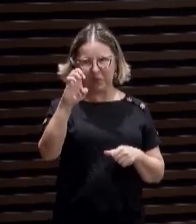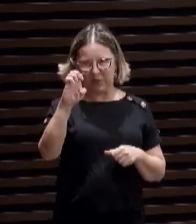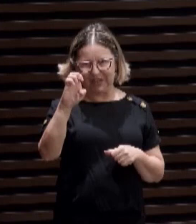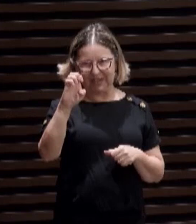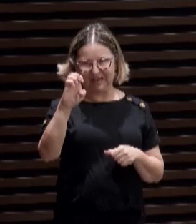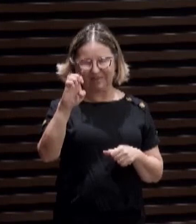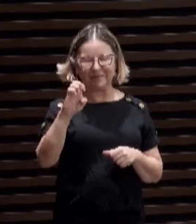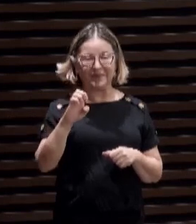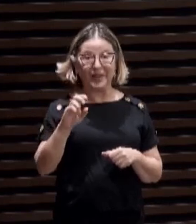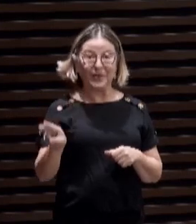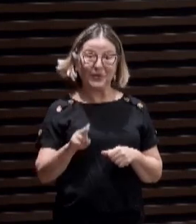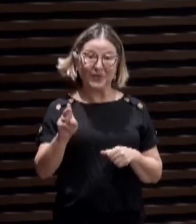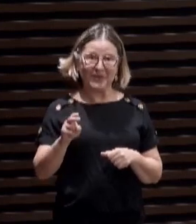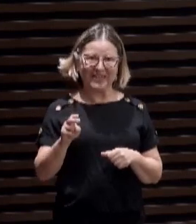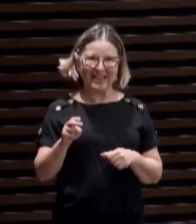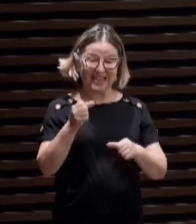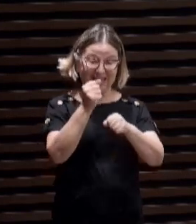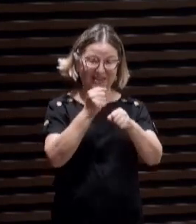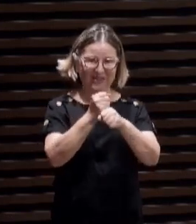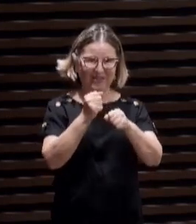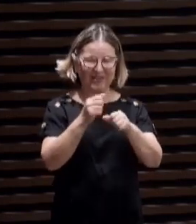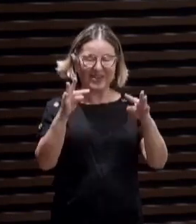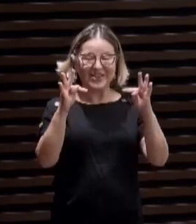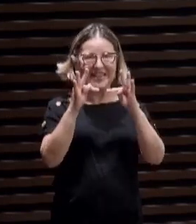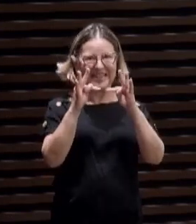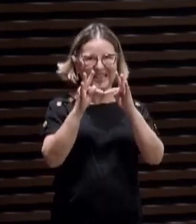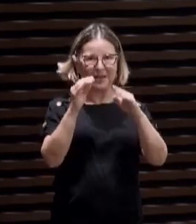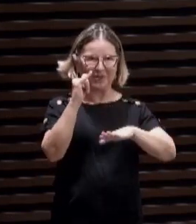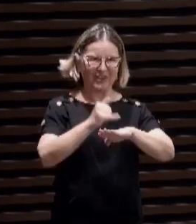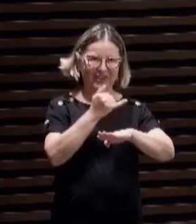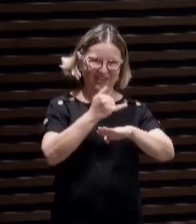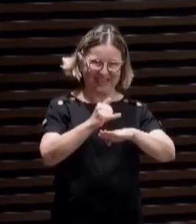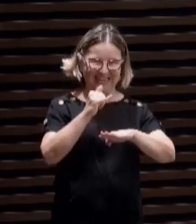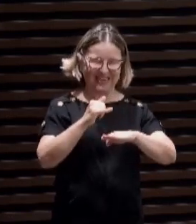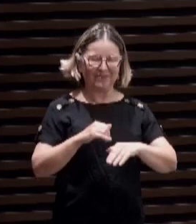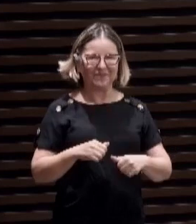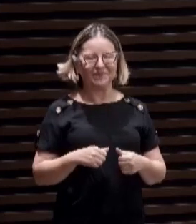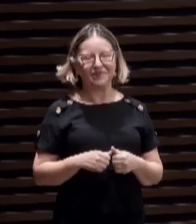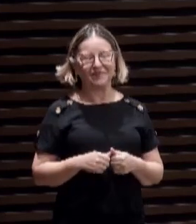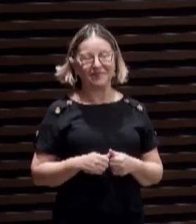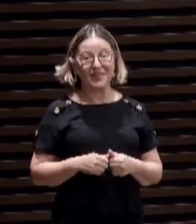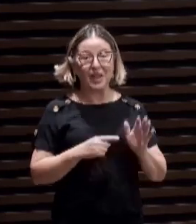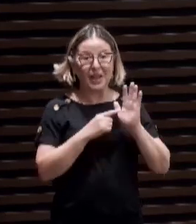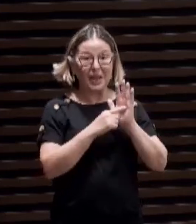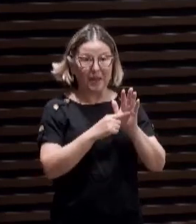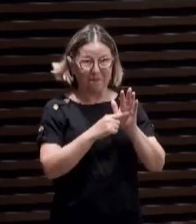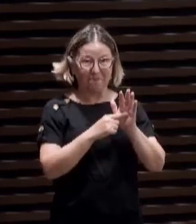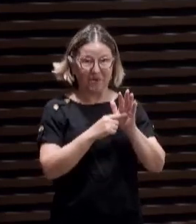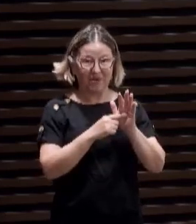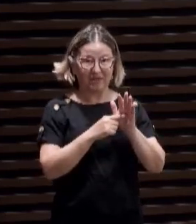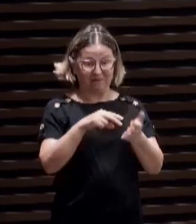construção do Templo de Jerusalém. Então essas figuras mostram a resistência, a